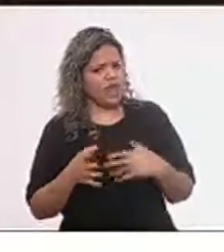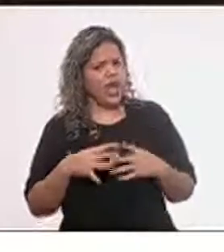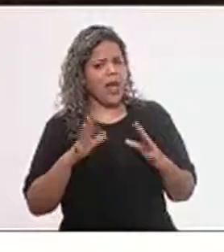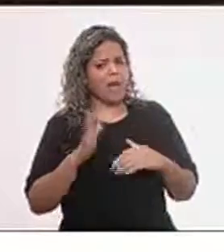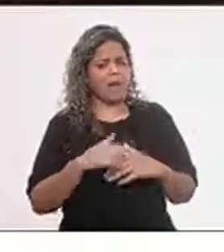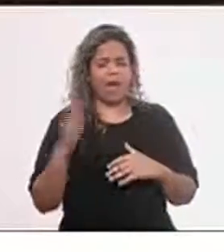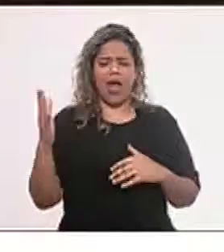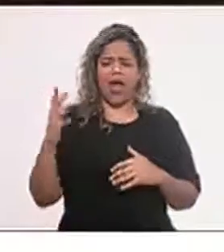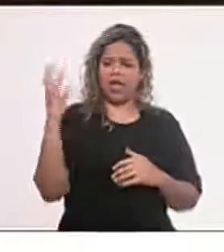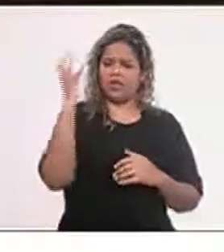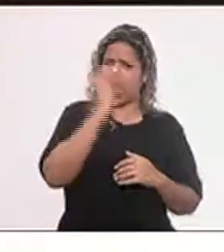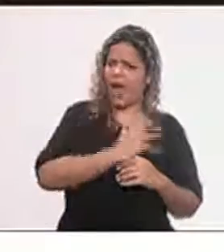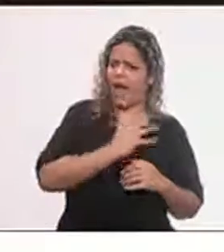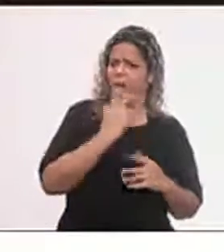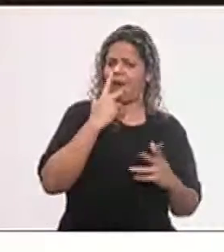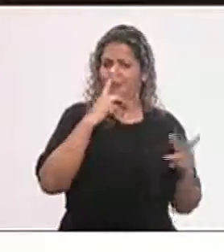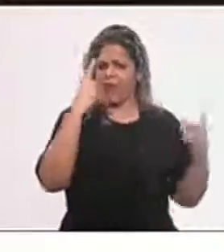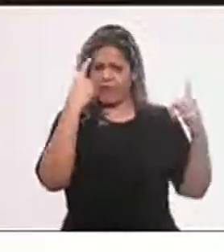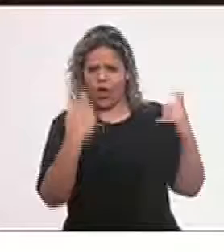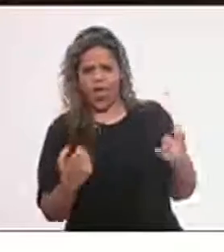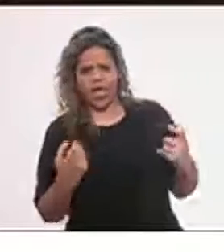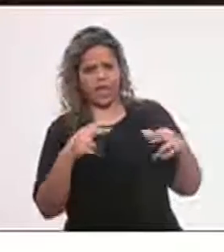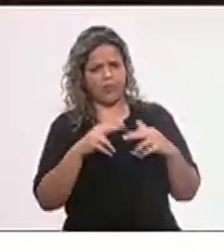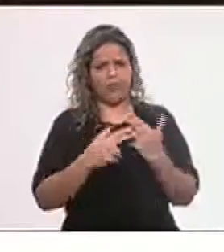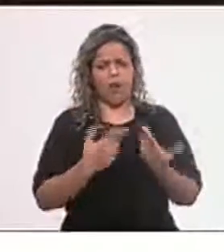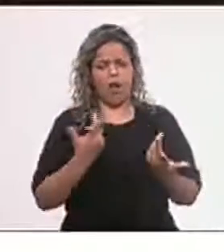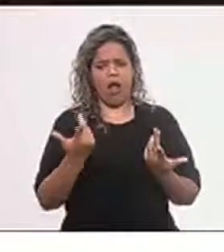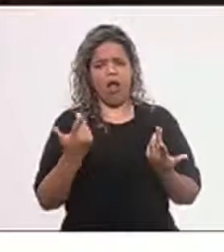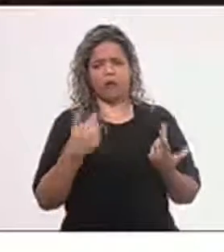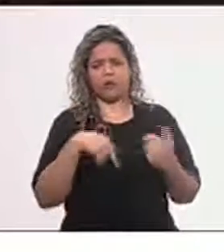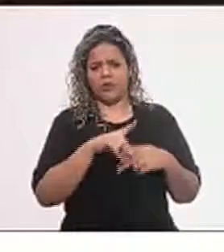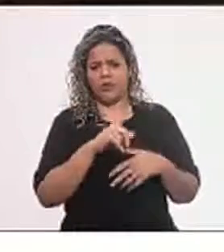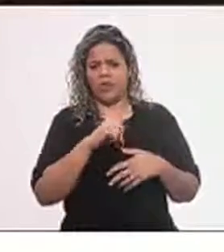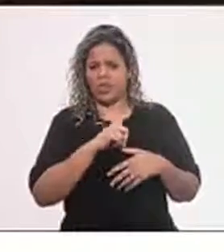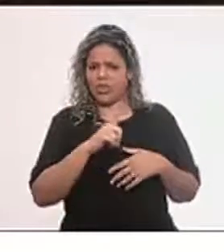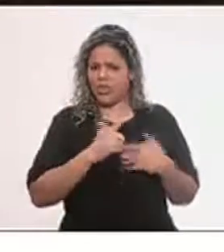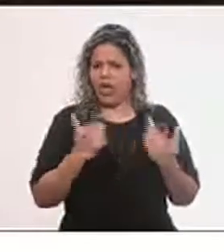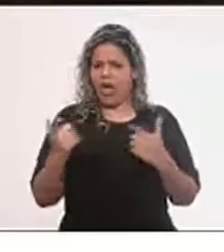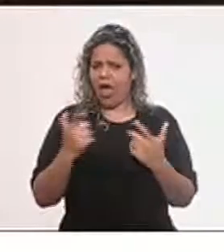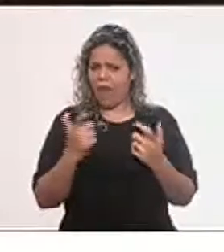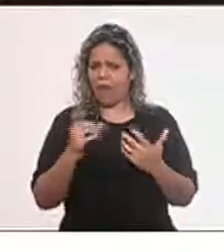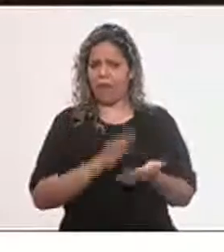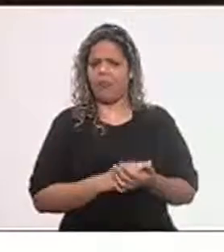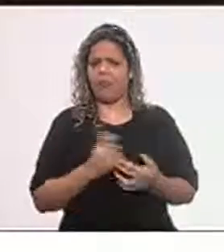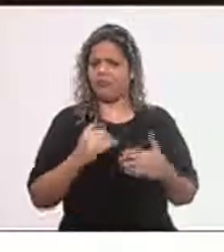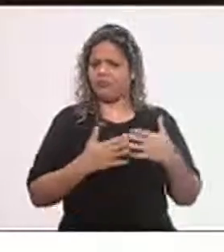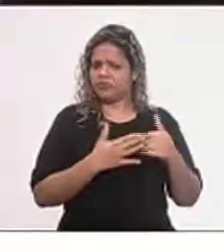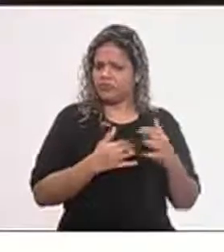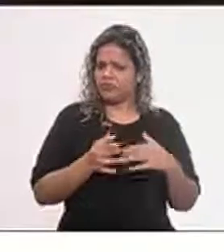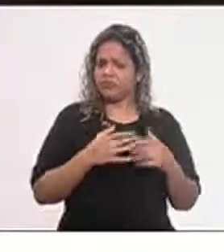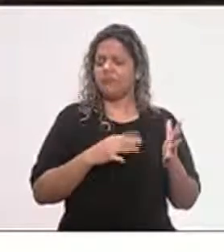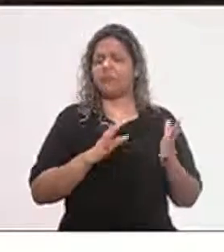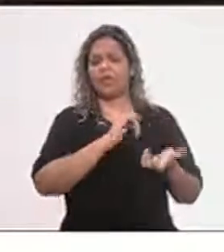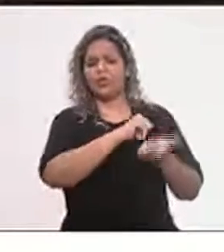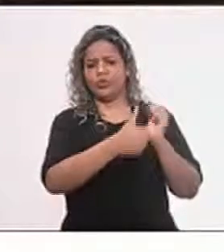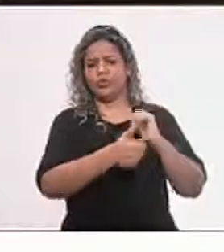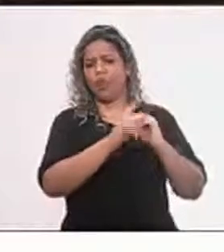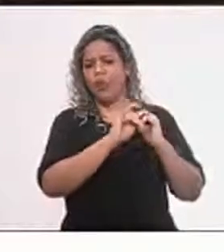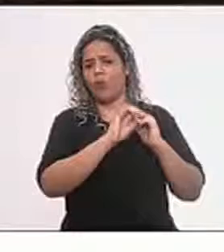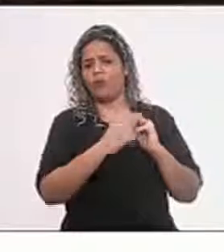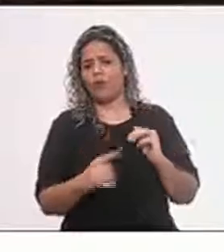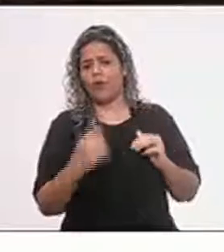mais agressivo, mais violento com as pessoas porque você tem o porte de armas, seja esportivo ou não,